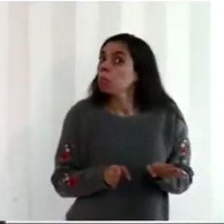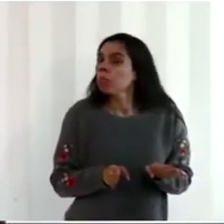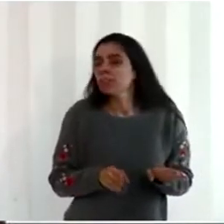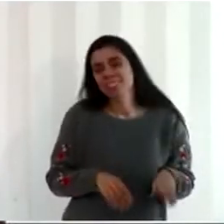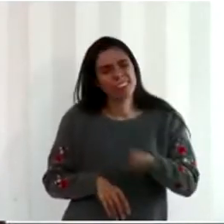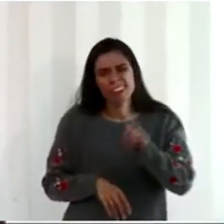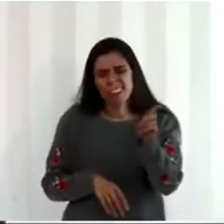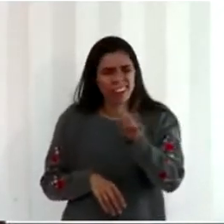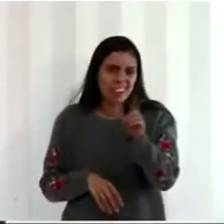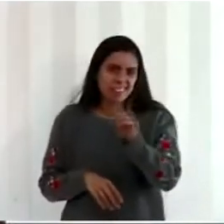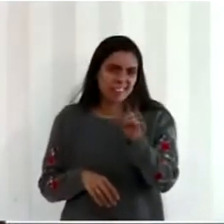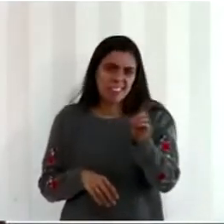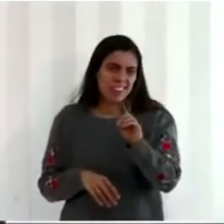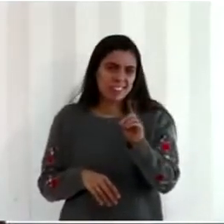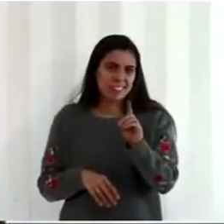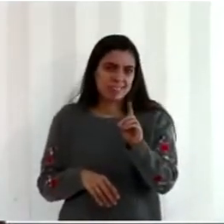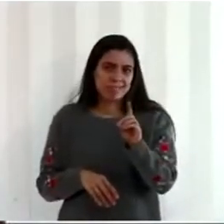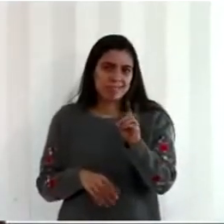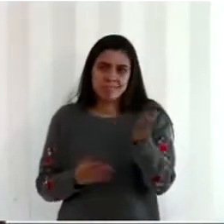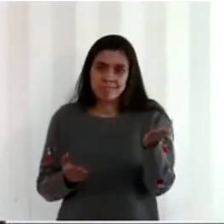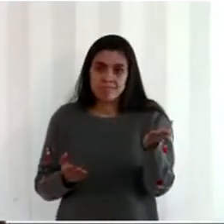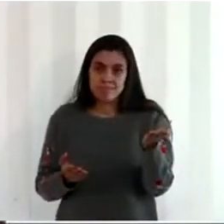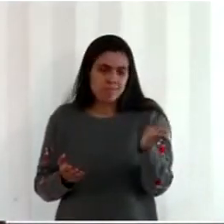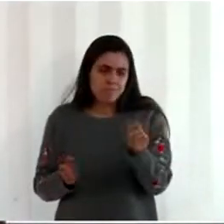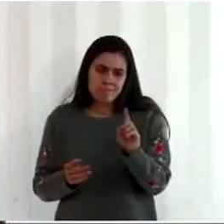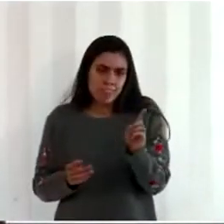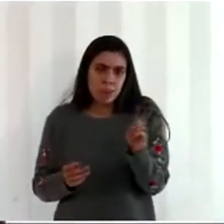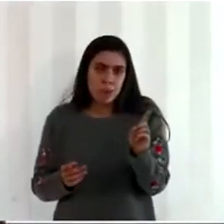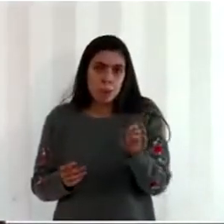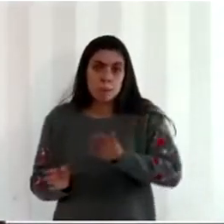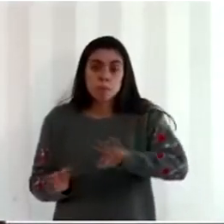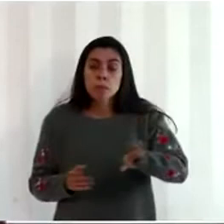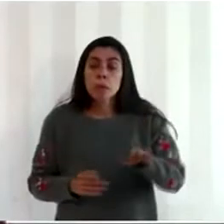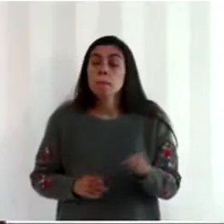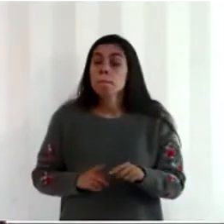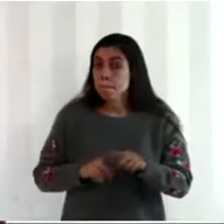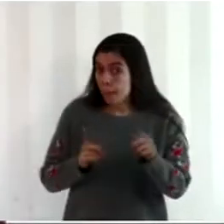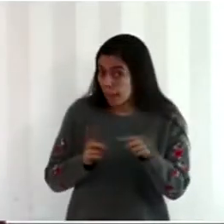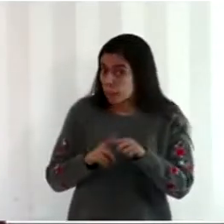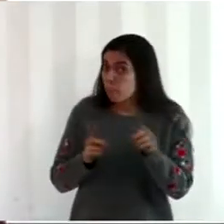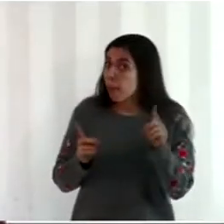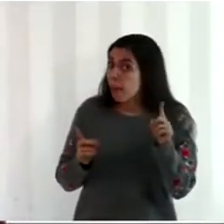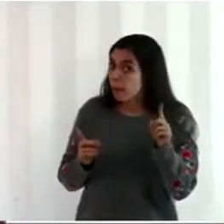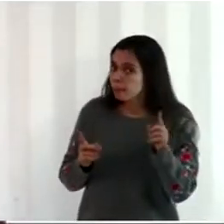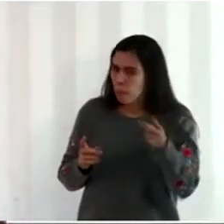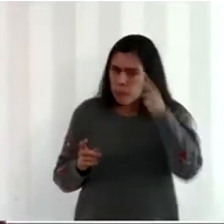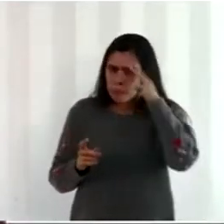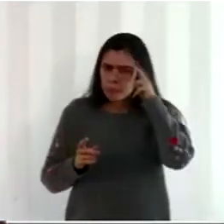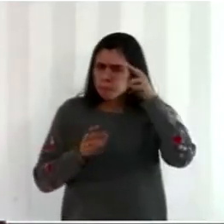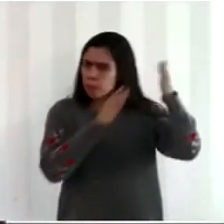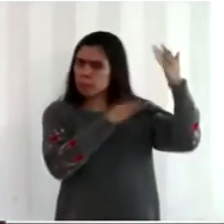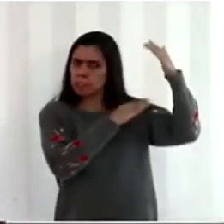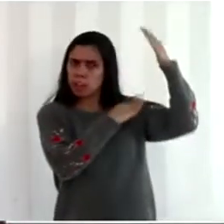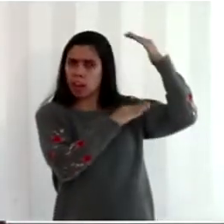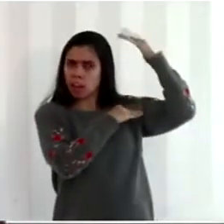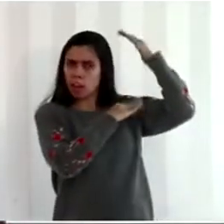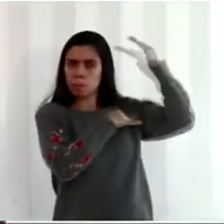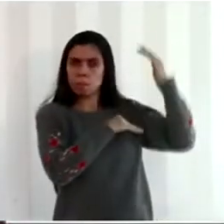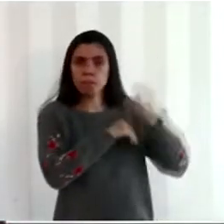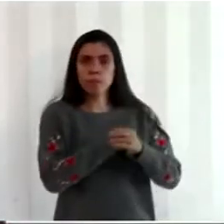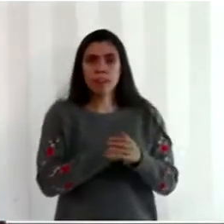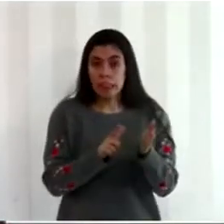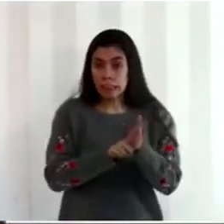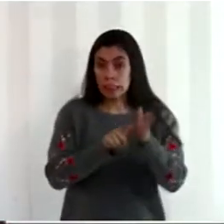tornado impuro, por ter tido um contato com um corpo morto, porque na ordem lá dos levitas, quando um sacerdote, um